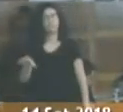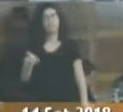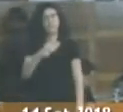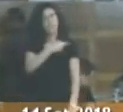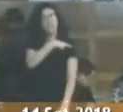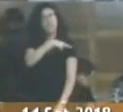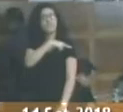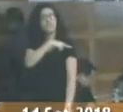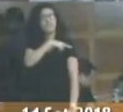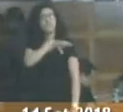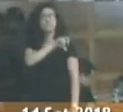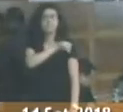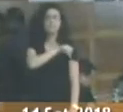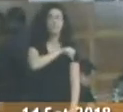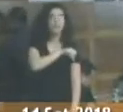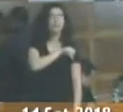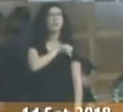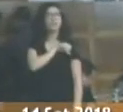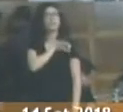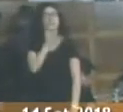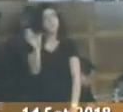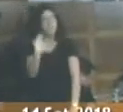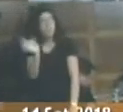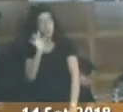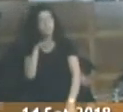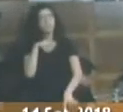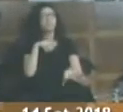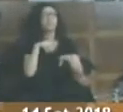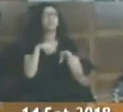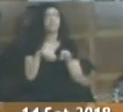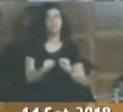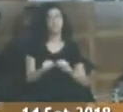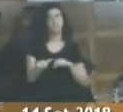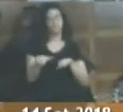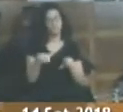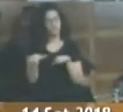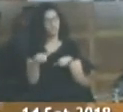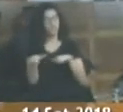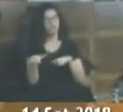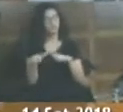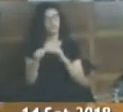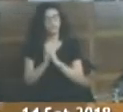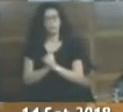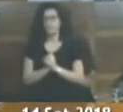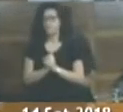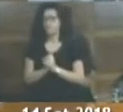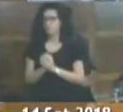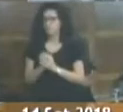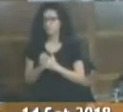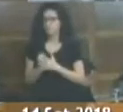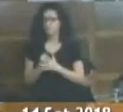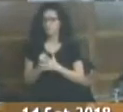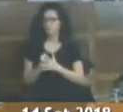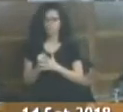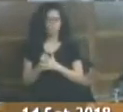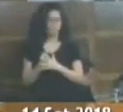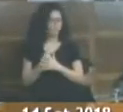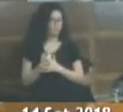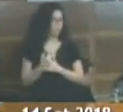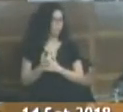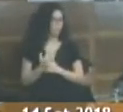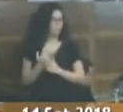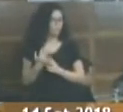técnica, entrar na universidade, sair formado e trabalhar naquela área que ele está desenvolvendo. Então, é um